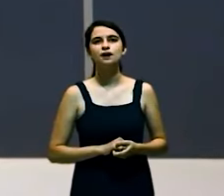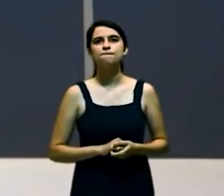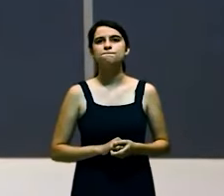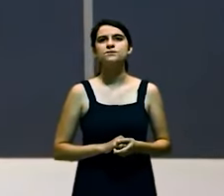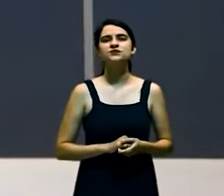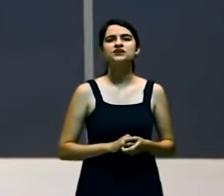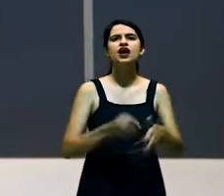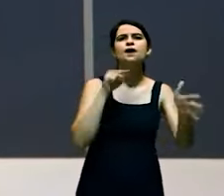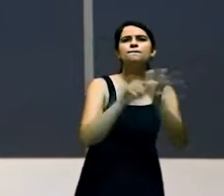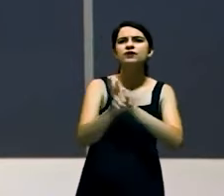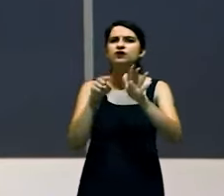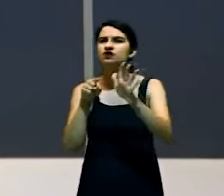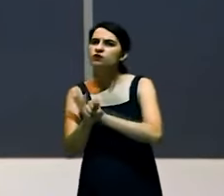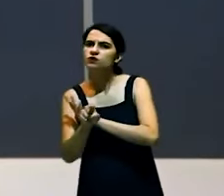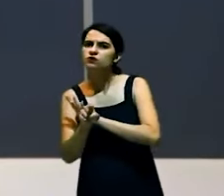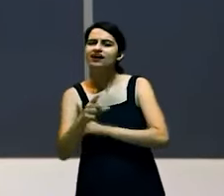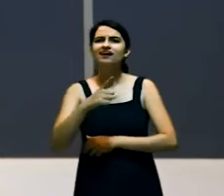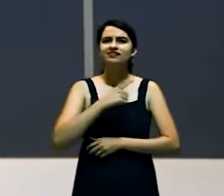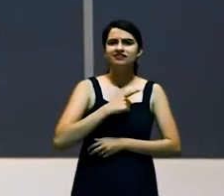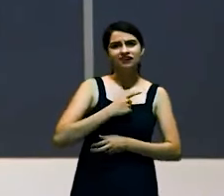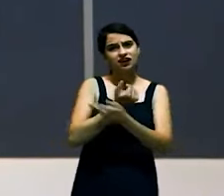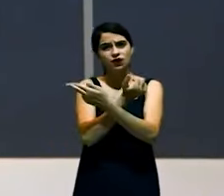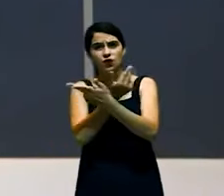Ou tem coisas mais importantes?